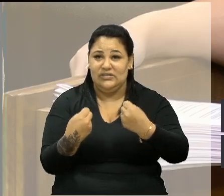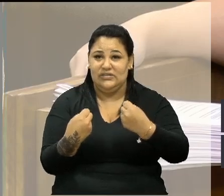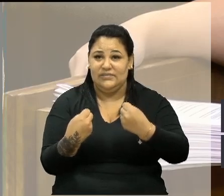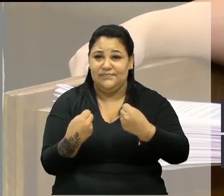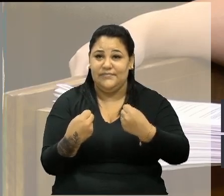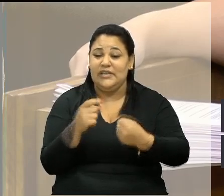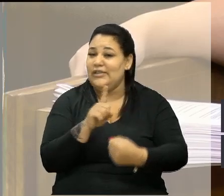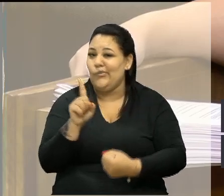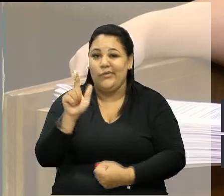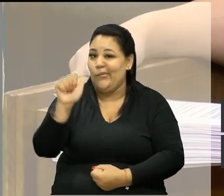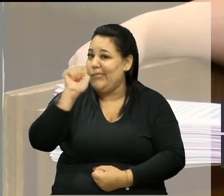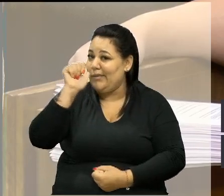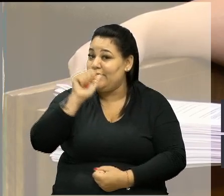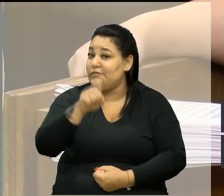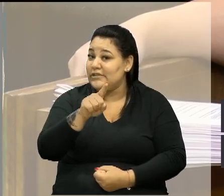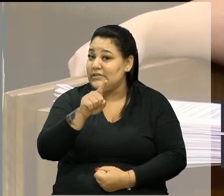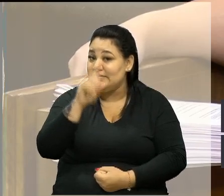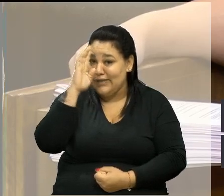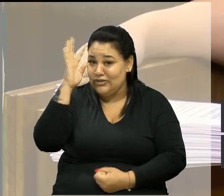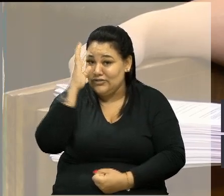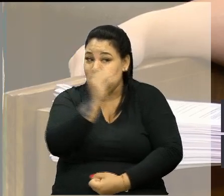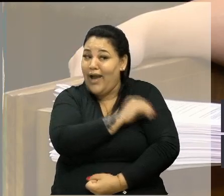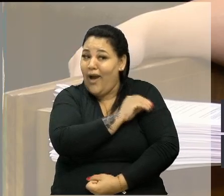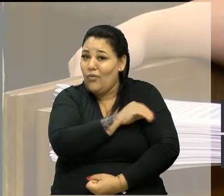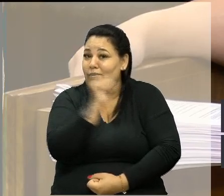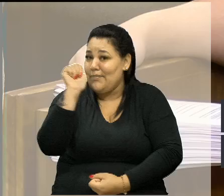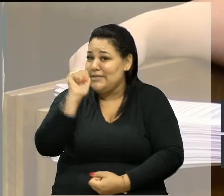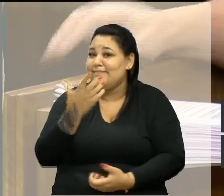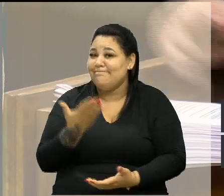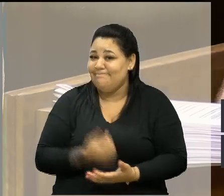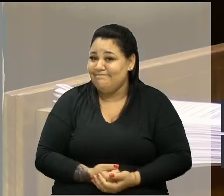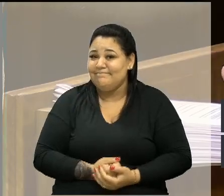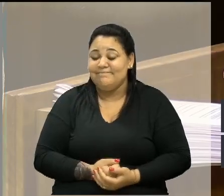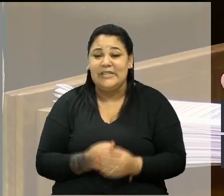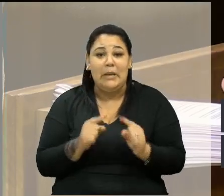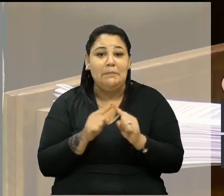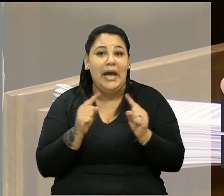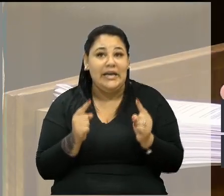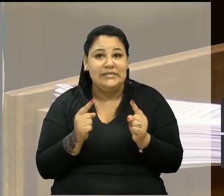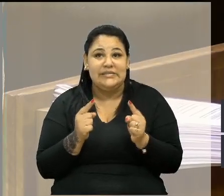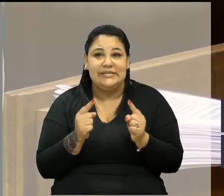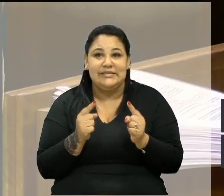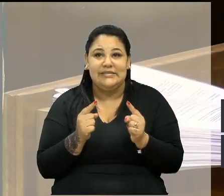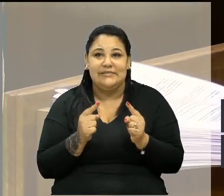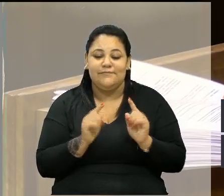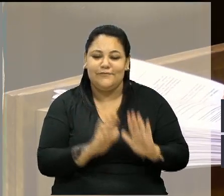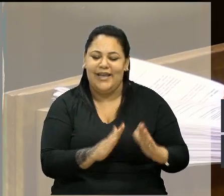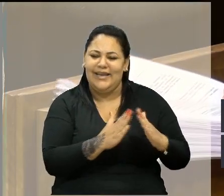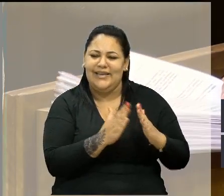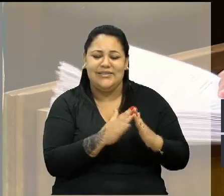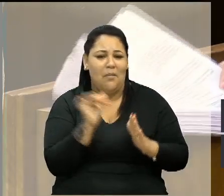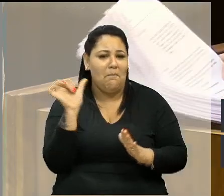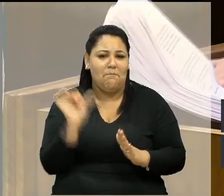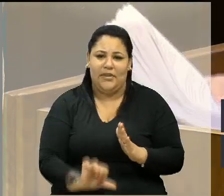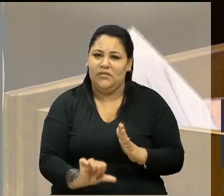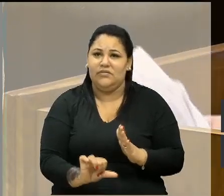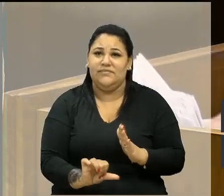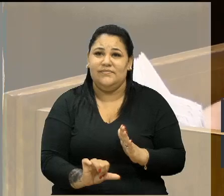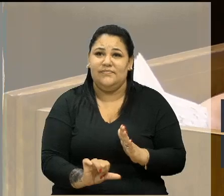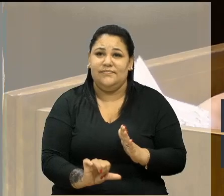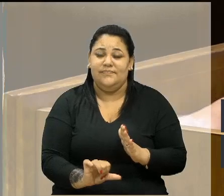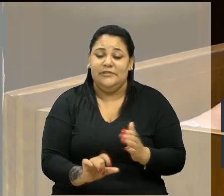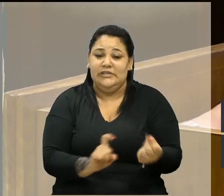bebo. Você imagina se eu bebesse. E aí, mas eu ficar em casa é muito pior. Eu acho que me deixa muito